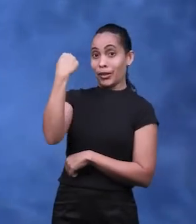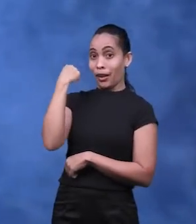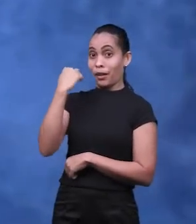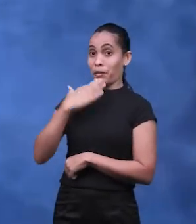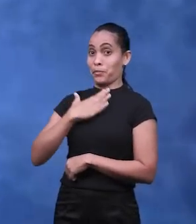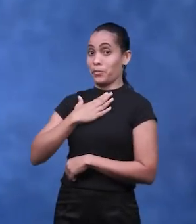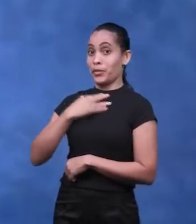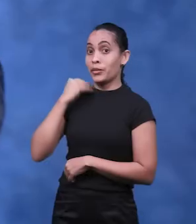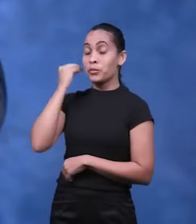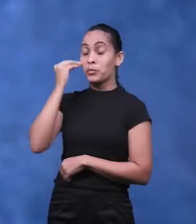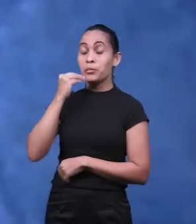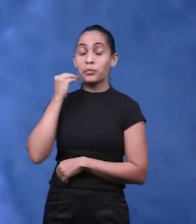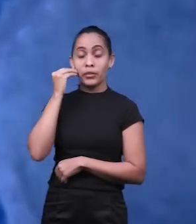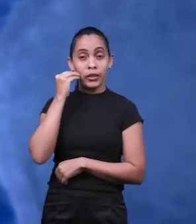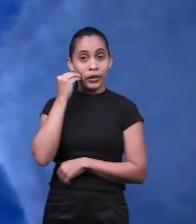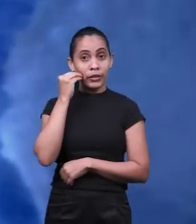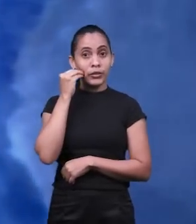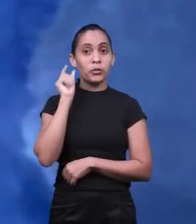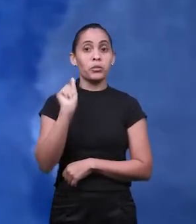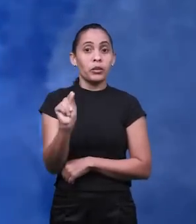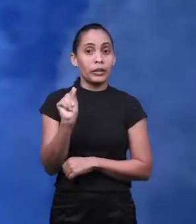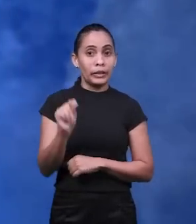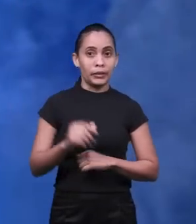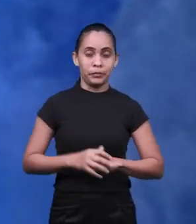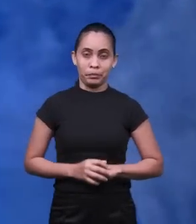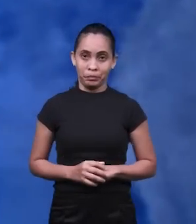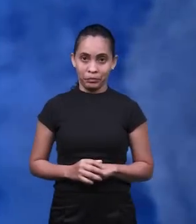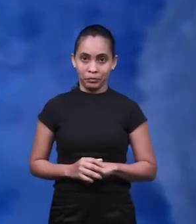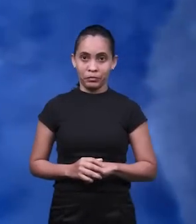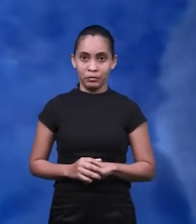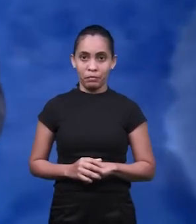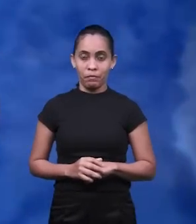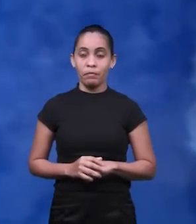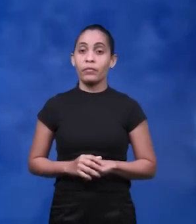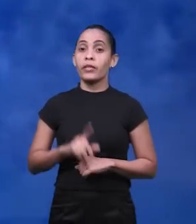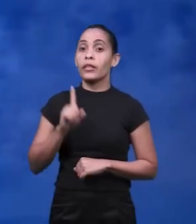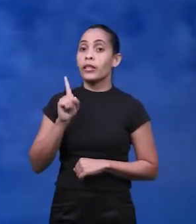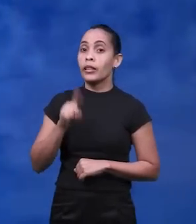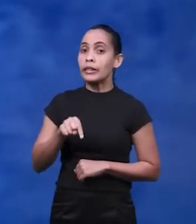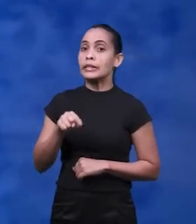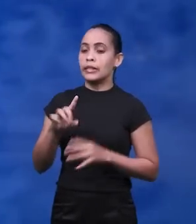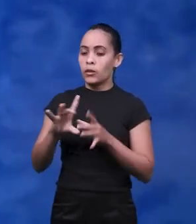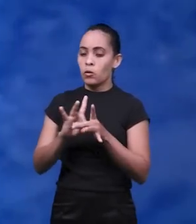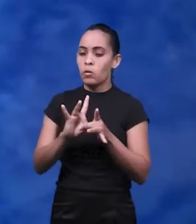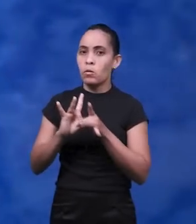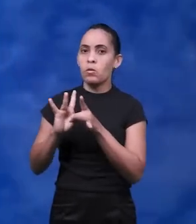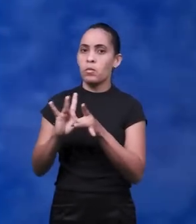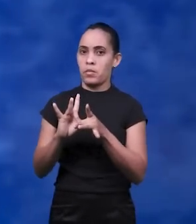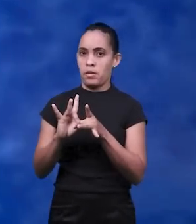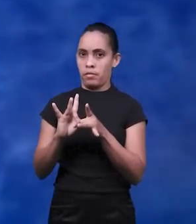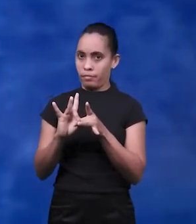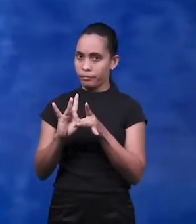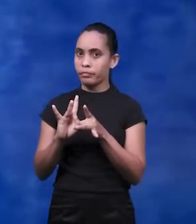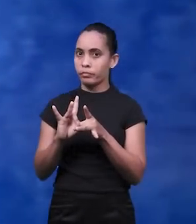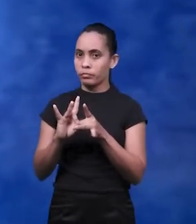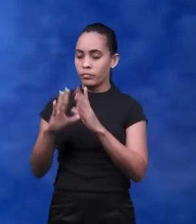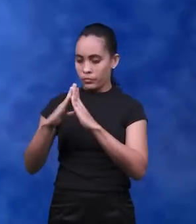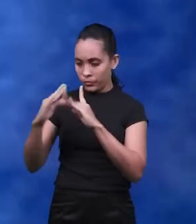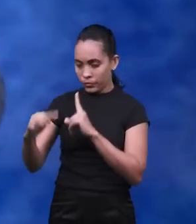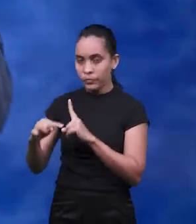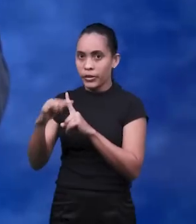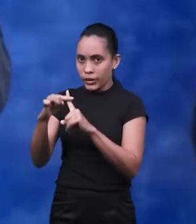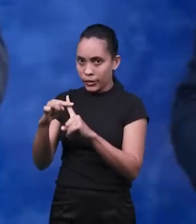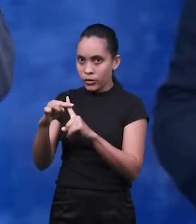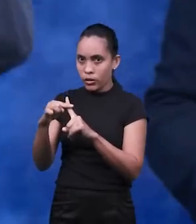minha experiência sempre foi estar ligado ao corpo. Eu tinha as minhas